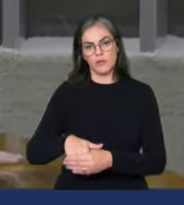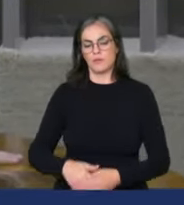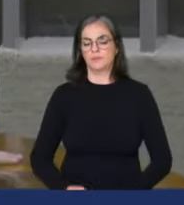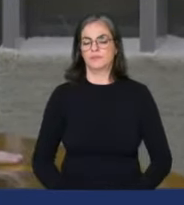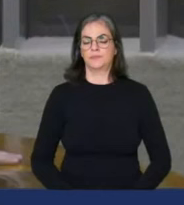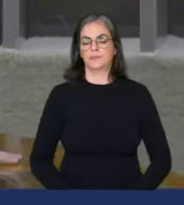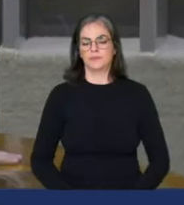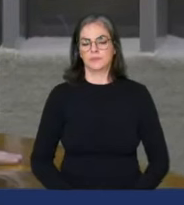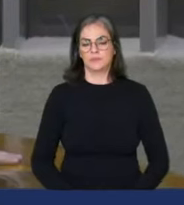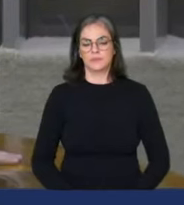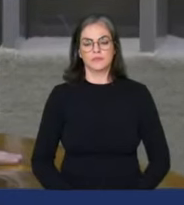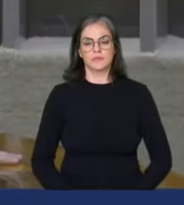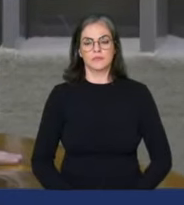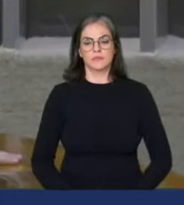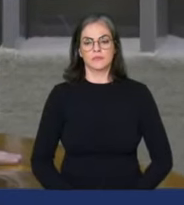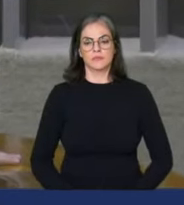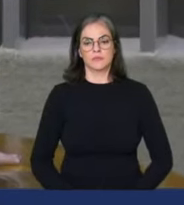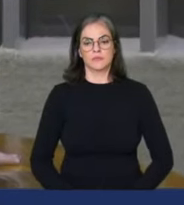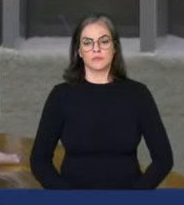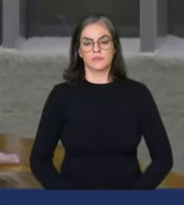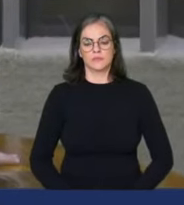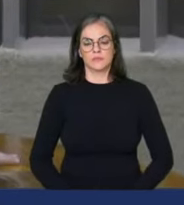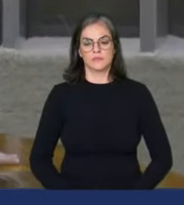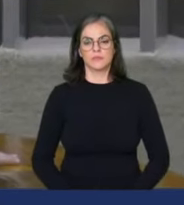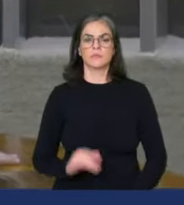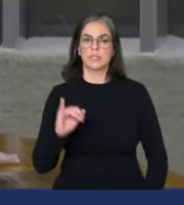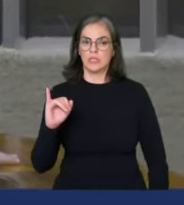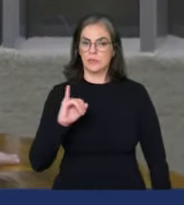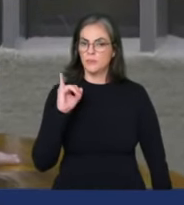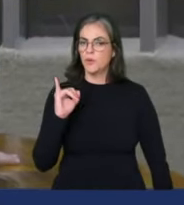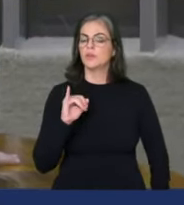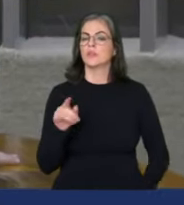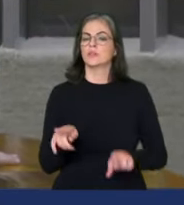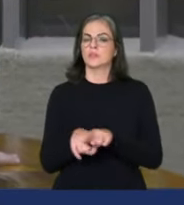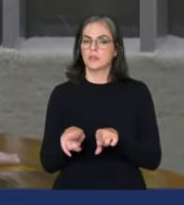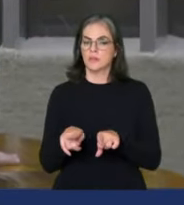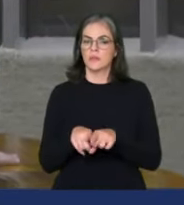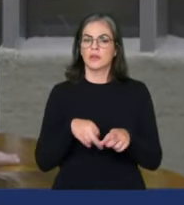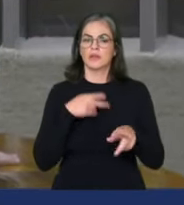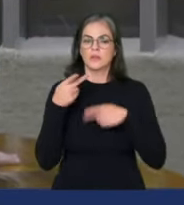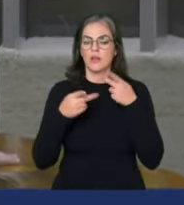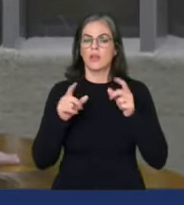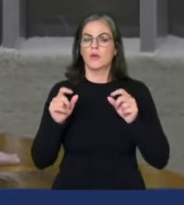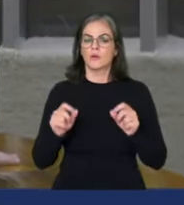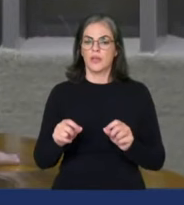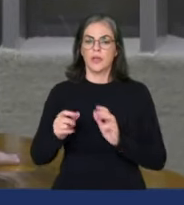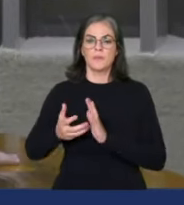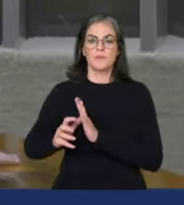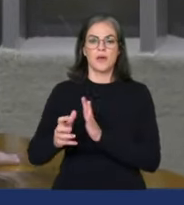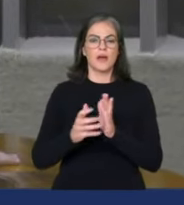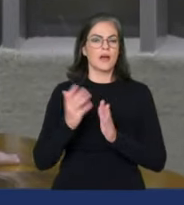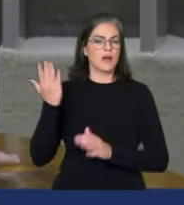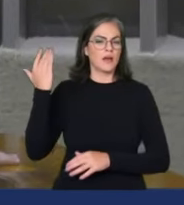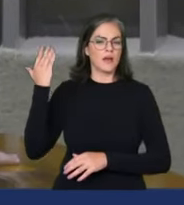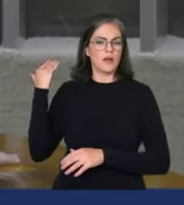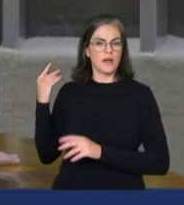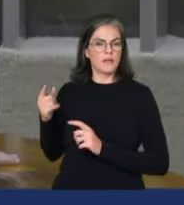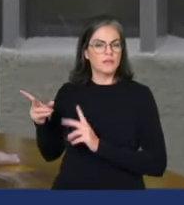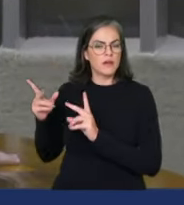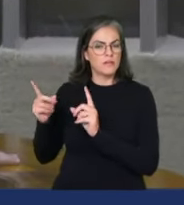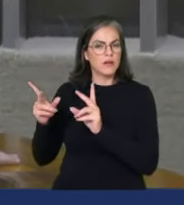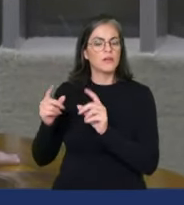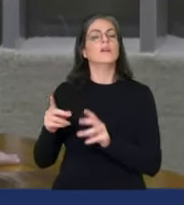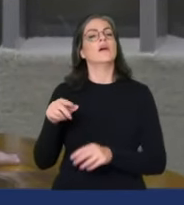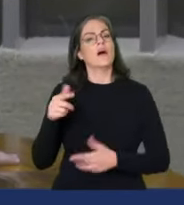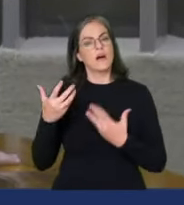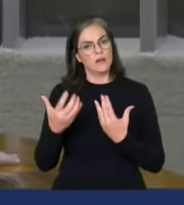Fundamentalmente, é importante dizer também que foi aqui nessa casa que partidos historicamente privatistas votaram contra essa privatização. Os 8